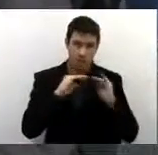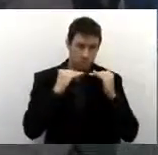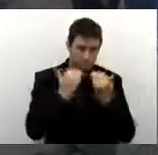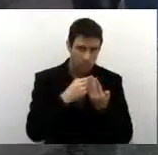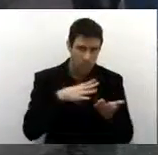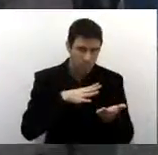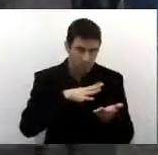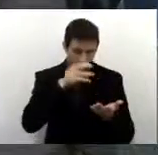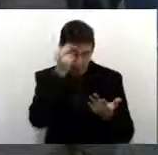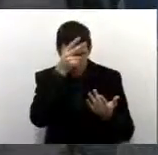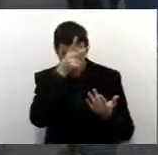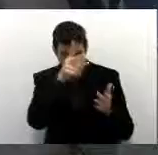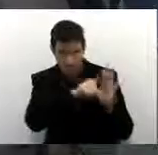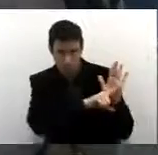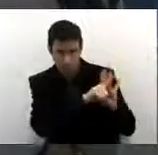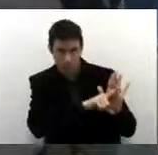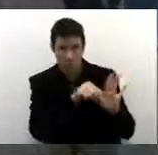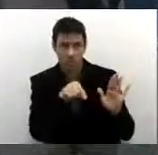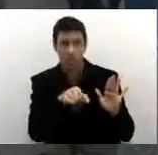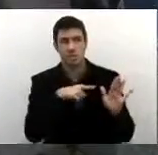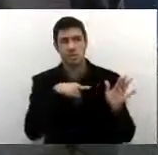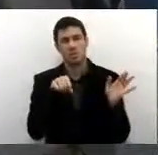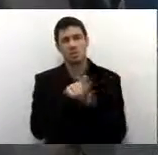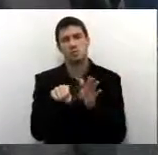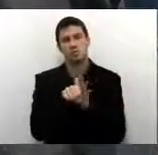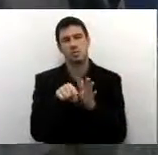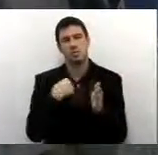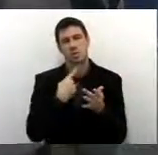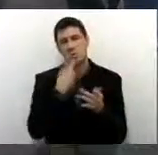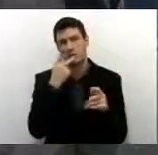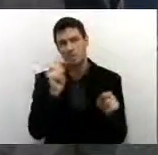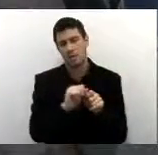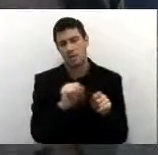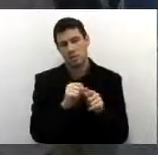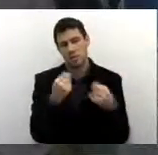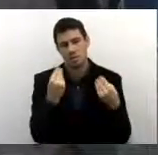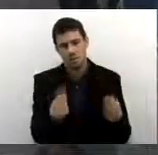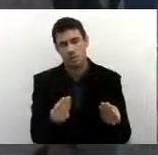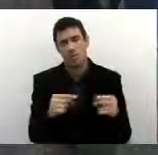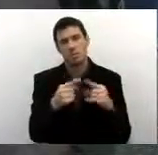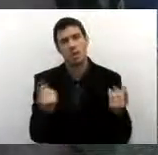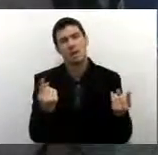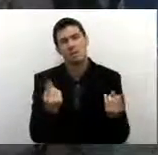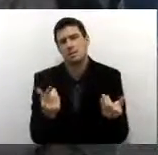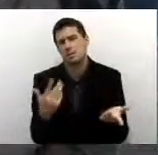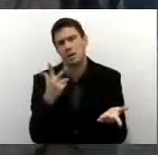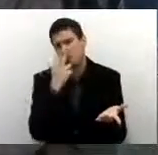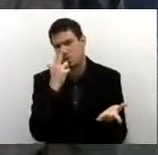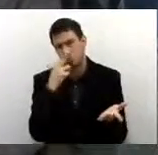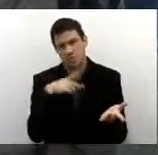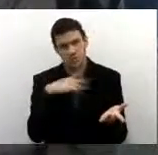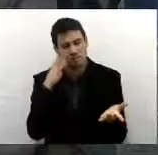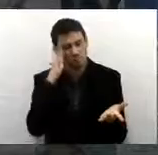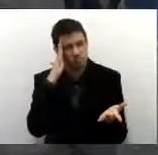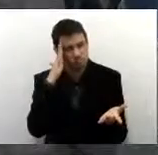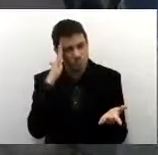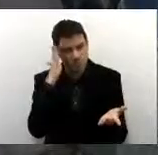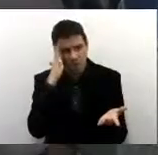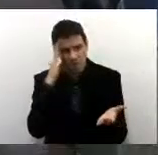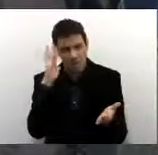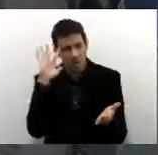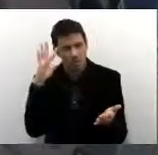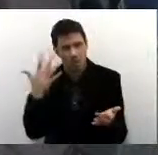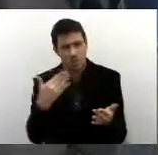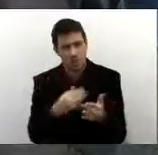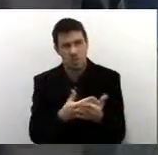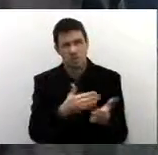questão do poder legislativo. Era esse questionamento que eu faria para o presidente. Mas faz parte da